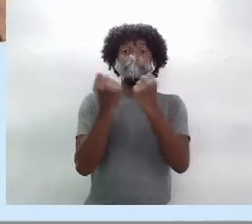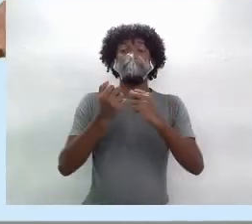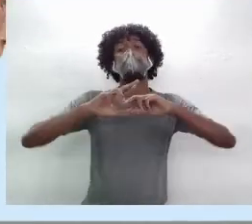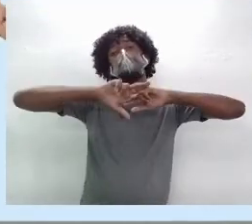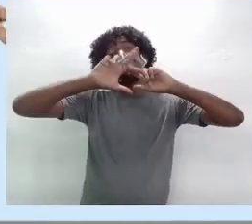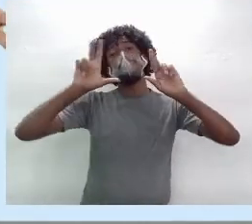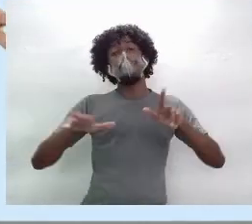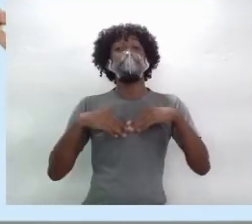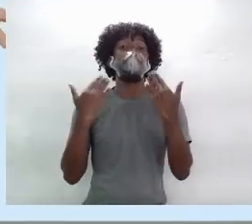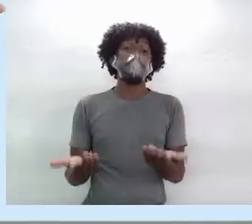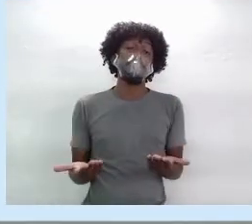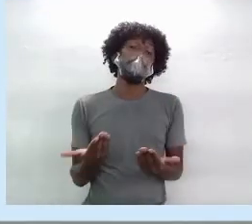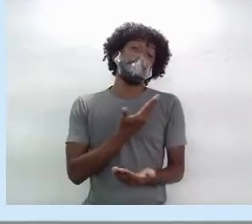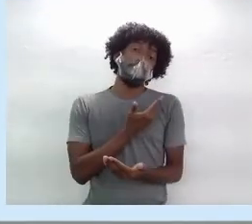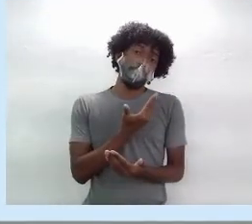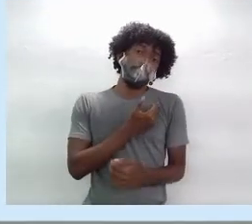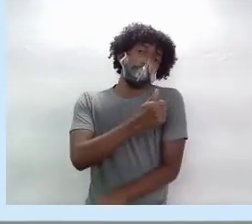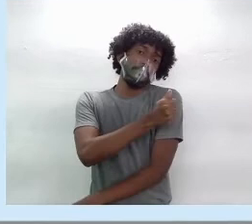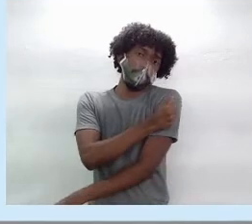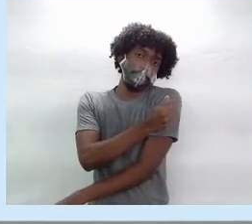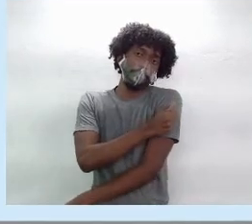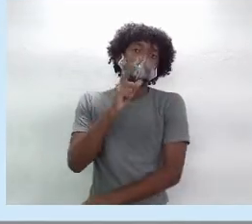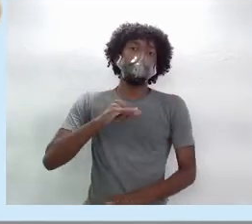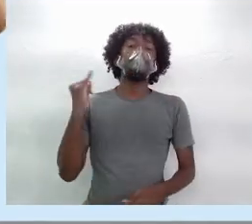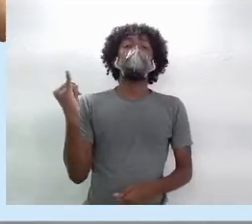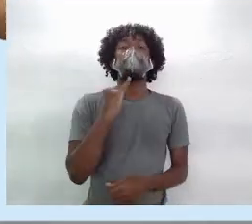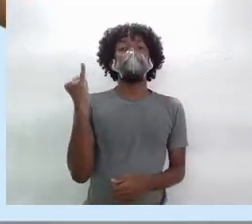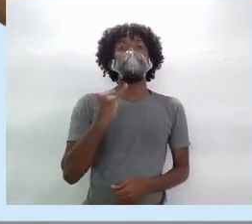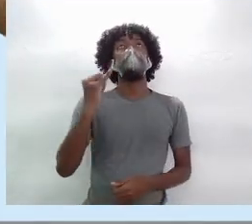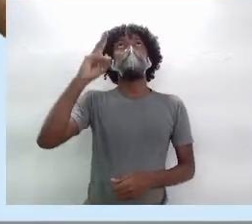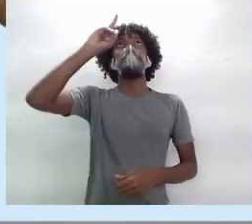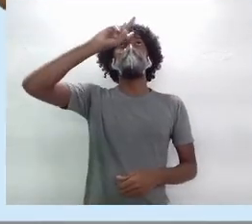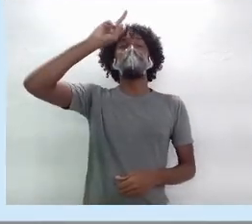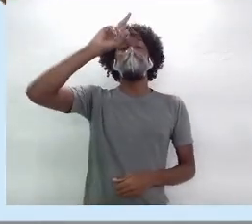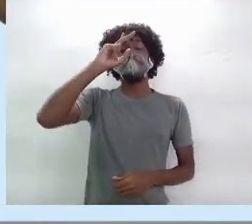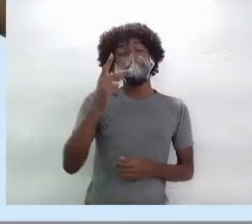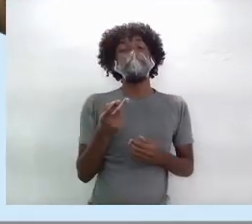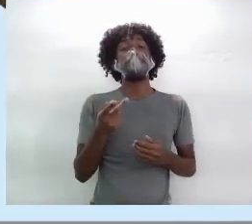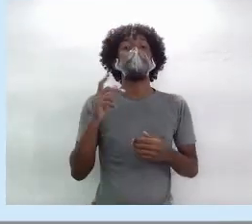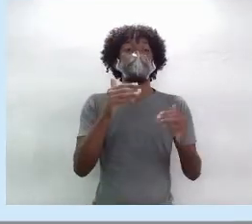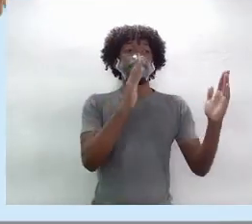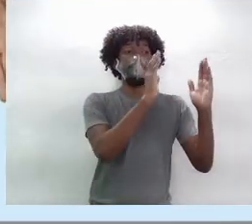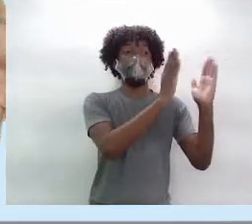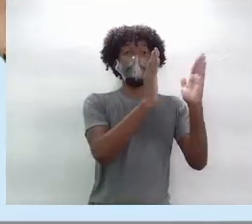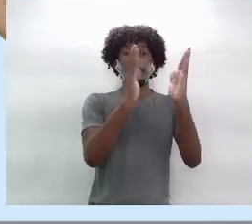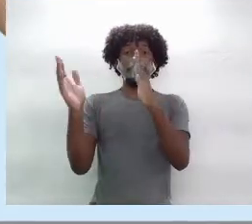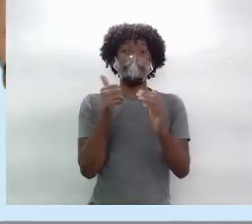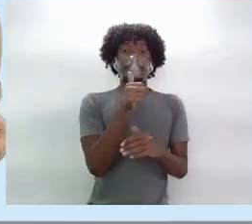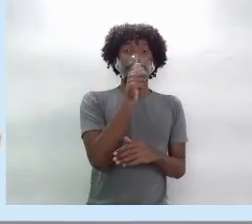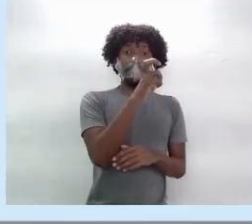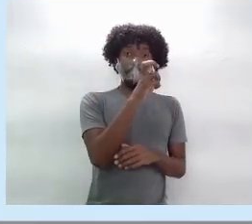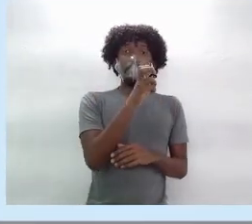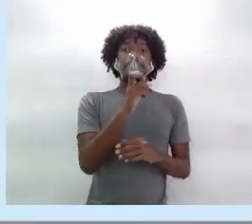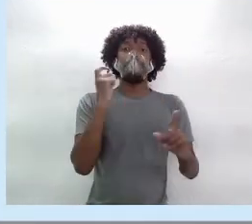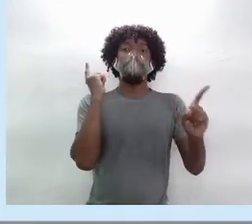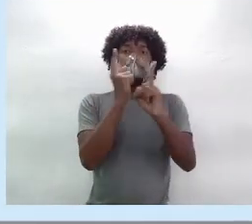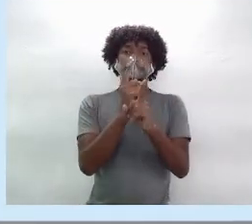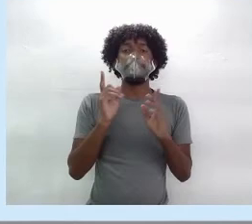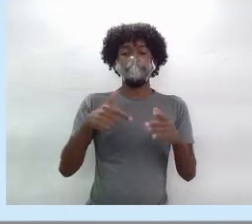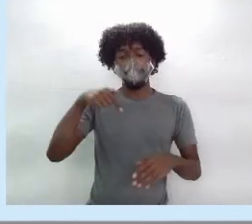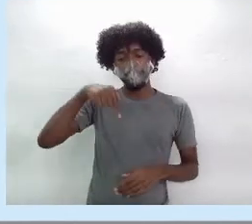Então, caros estudantes, é importante salientar que nesses nossos 15 encontros, hoje, sendo o